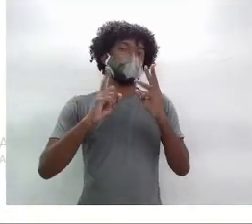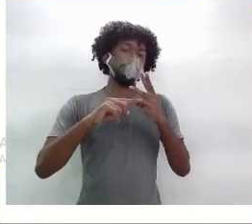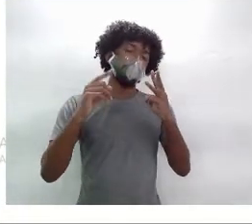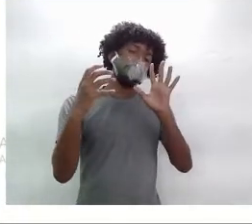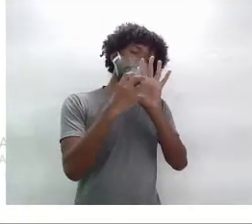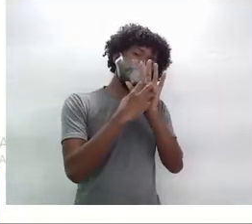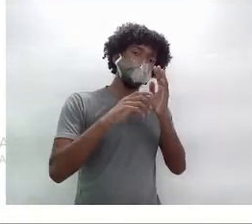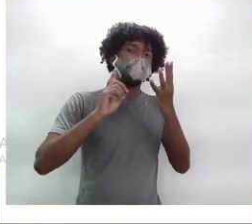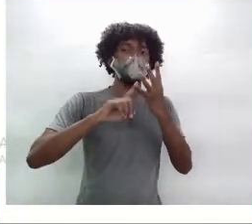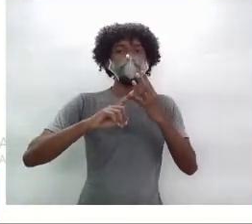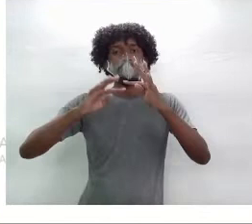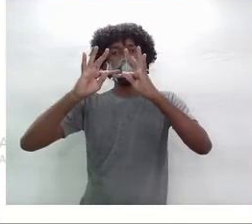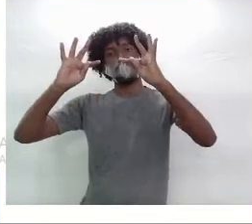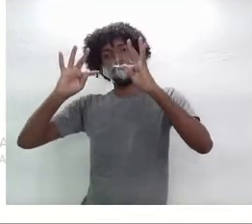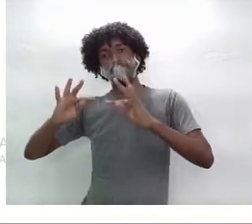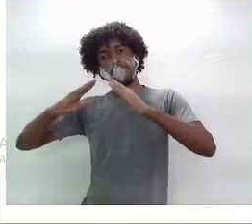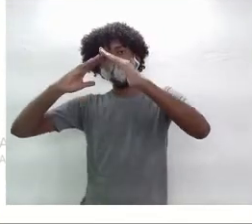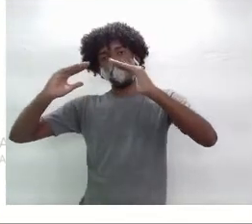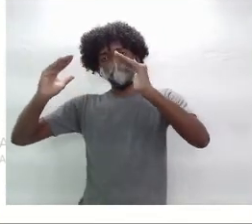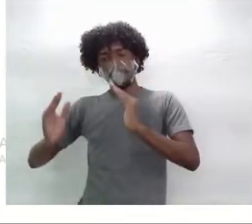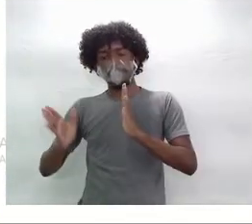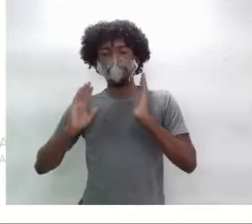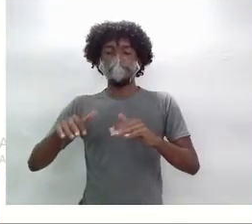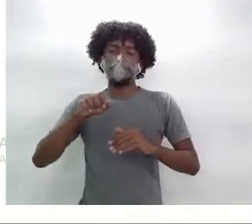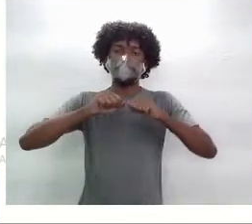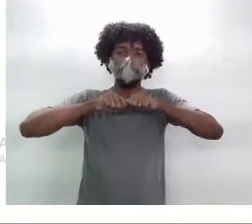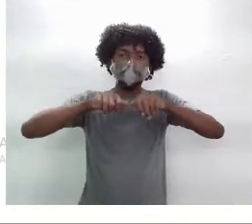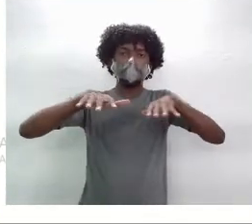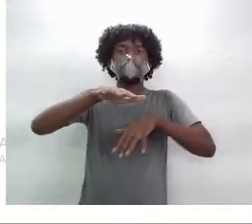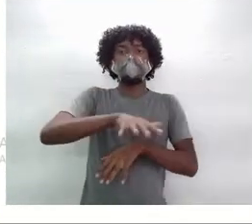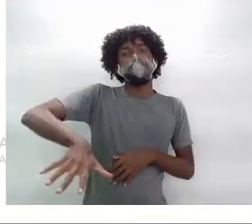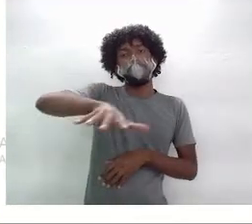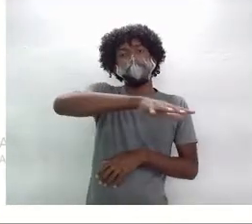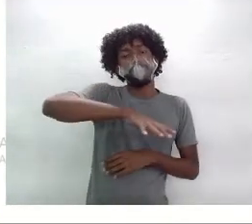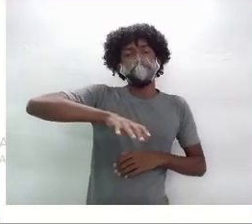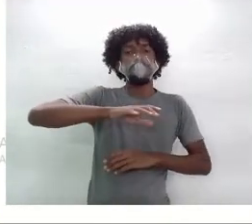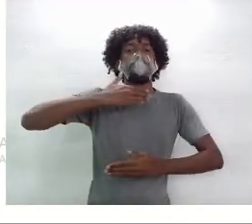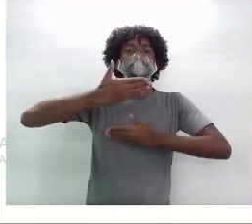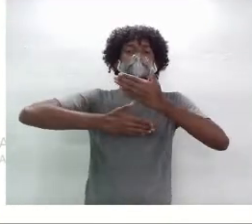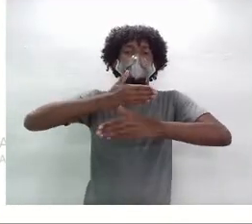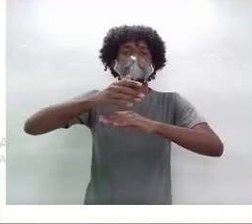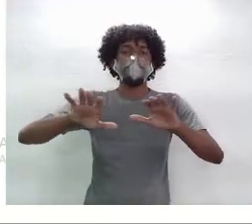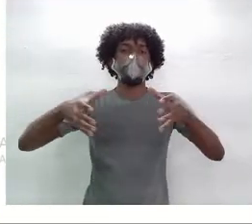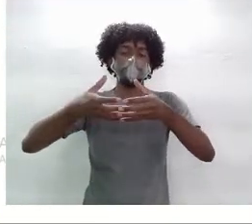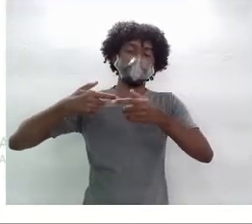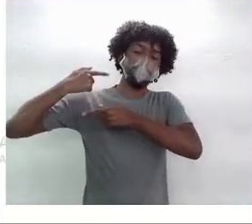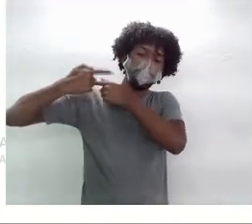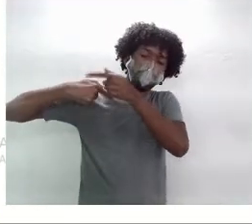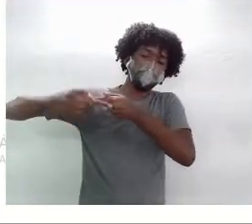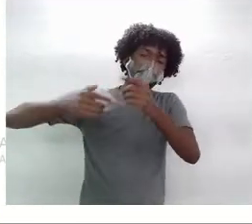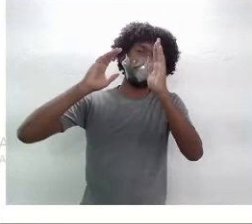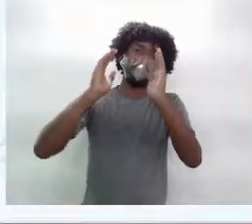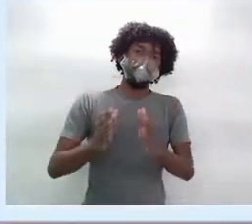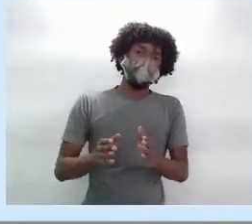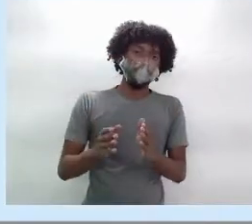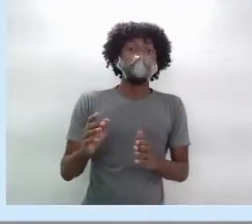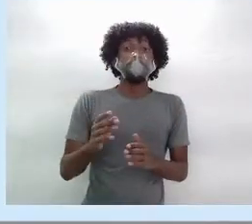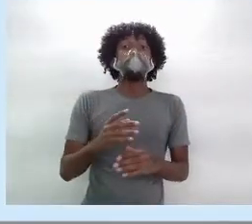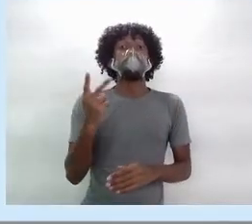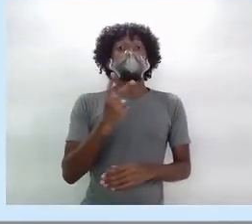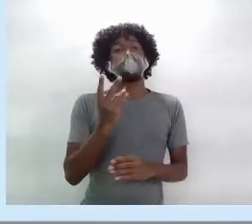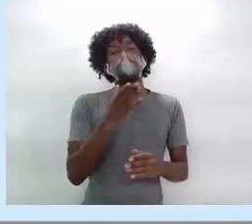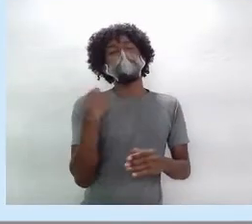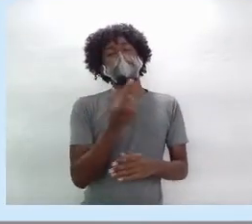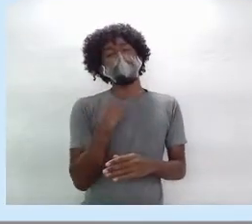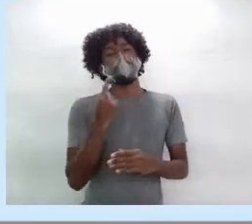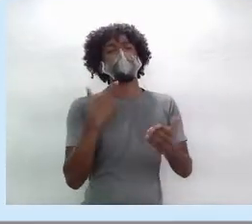que são transmitidos para a sua comunidade através das gerações. No nosso segundo encontro, nós debatemos sobre isso,